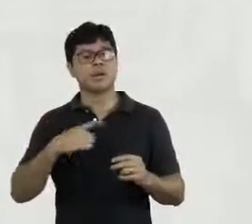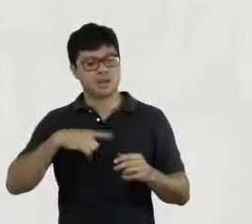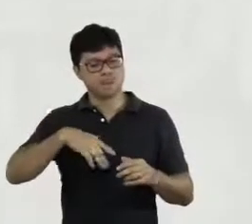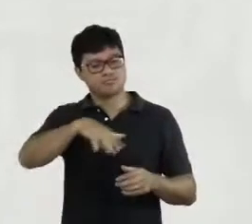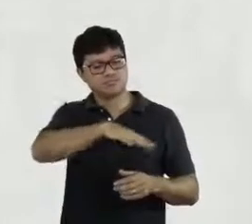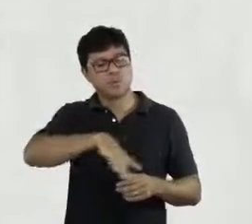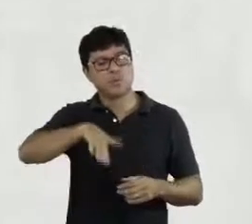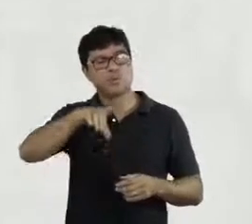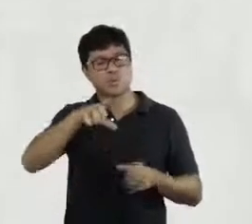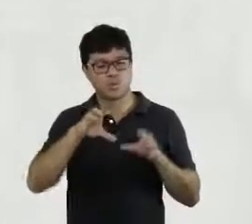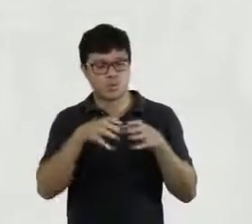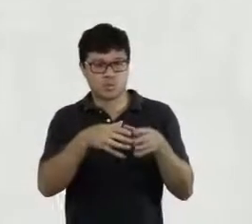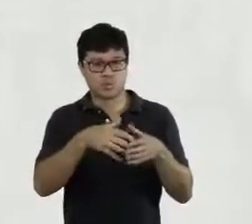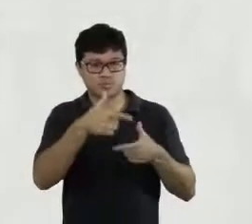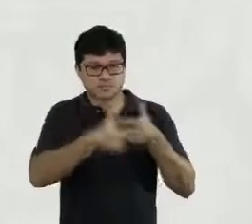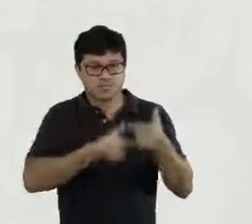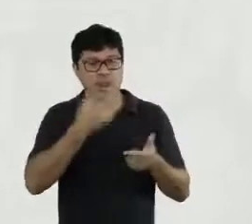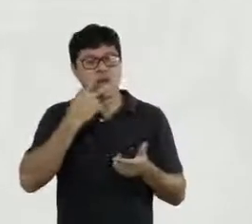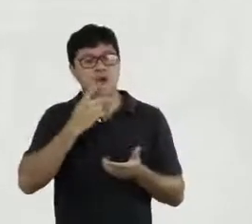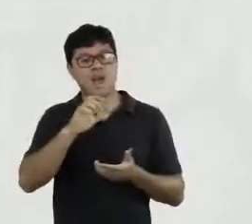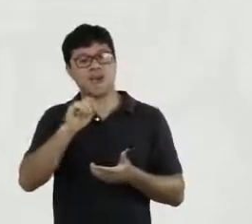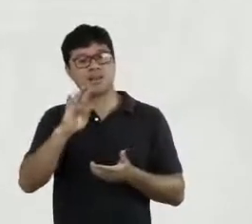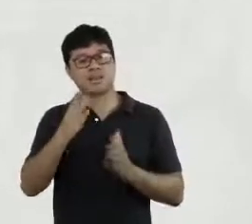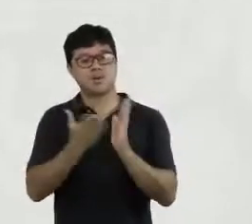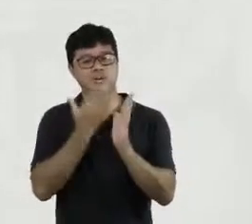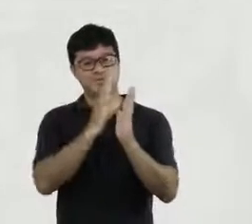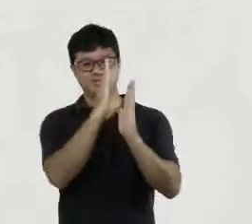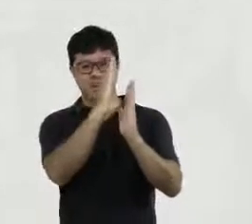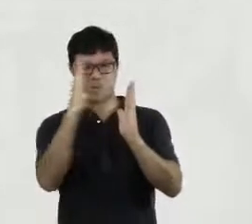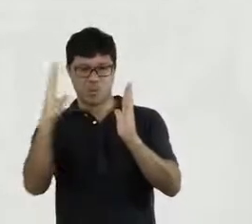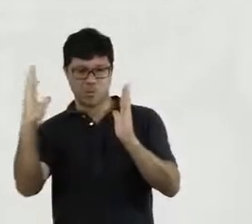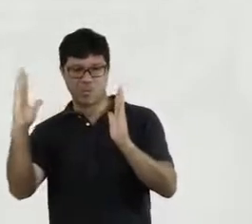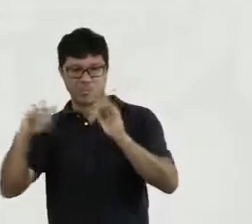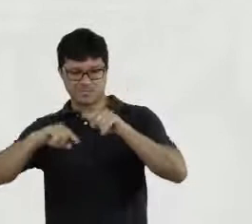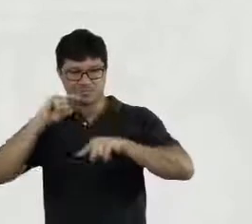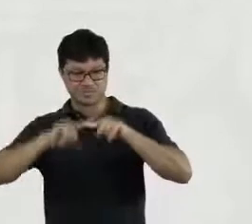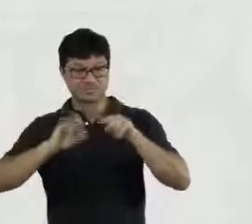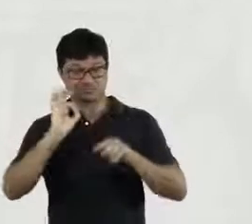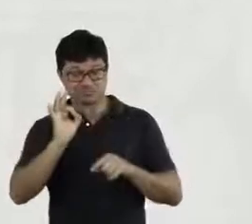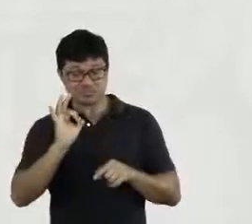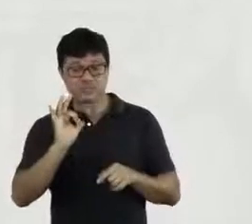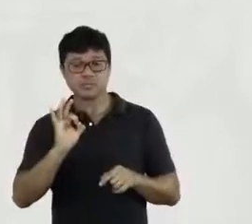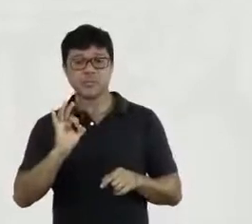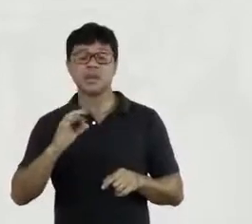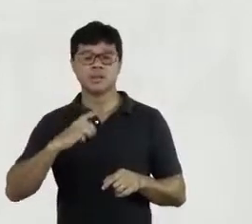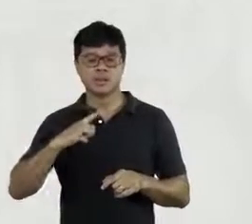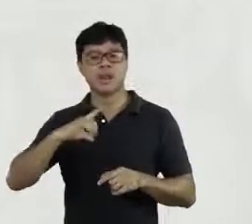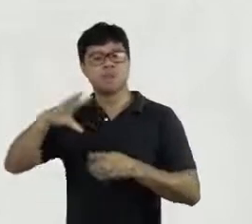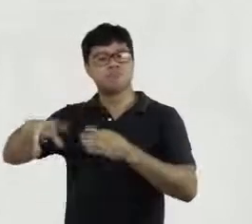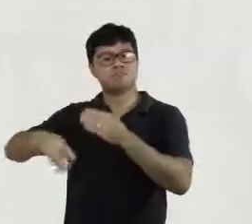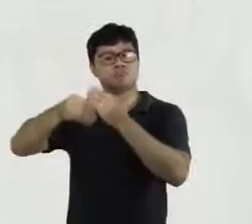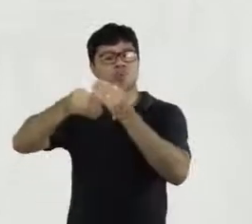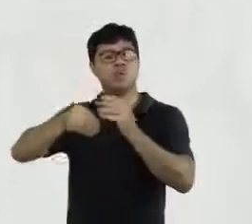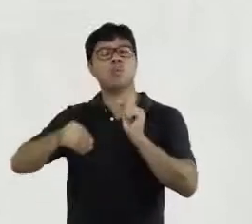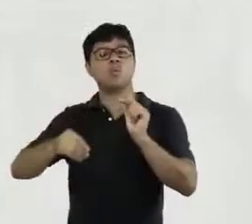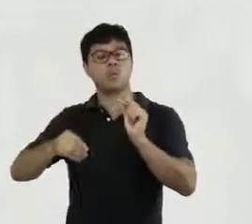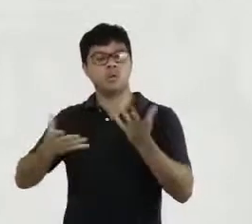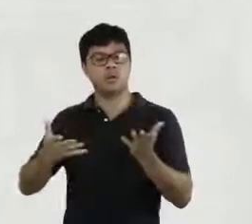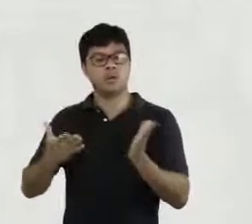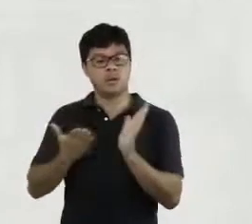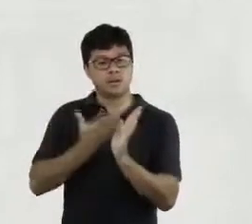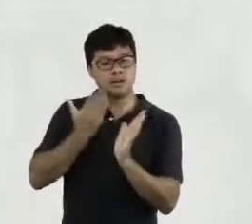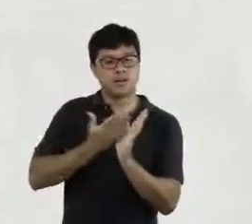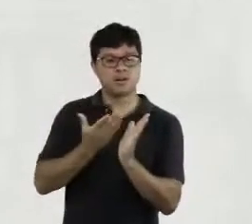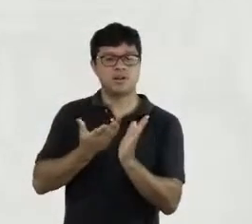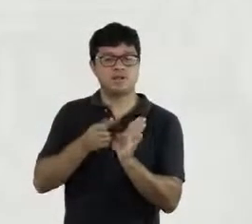de livros foram os catálogos de biblioteca. Além deles, nós temos ainda os catálogos